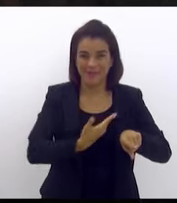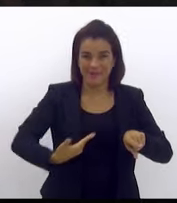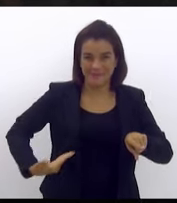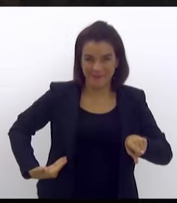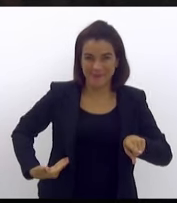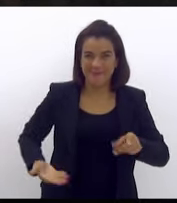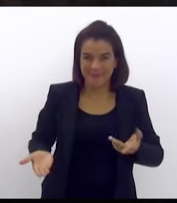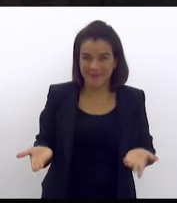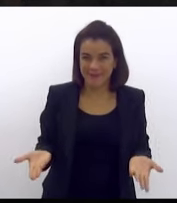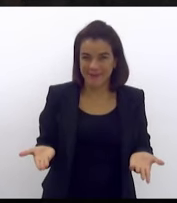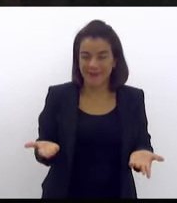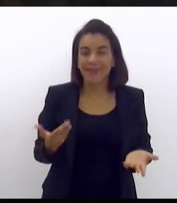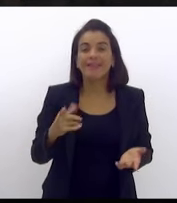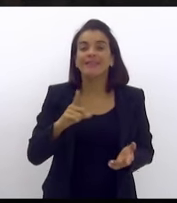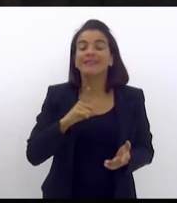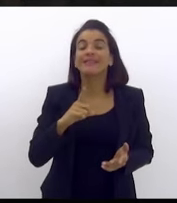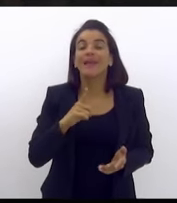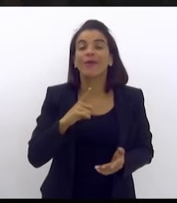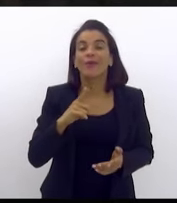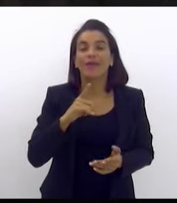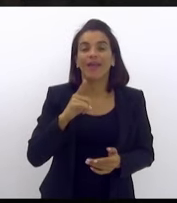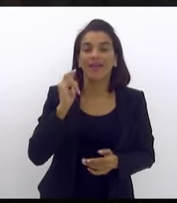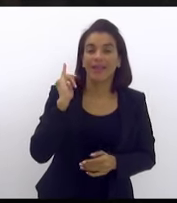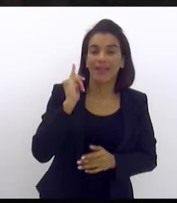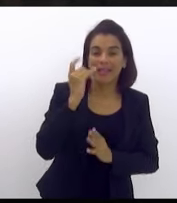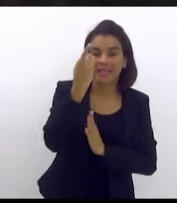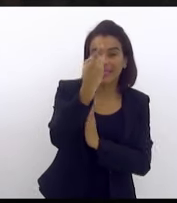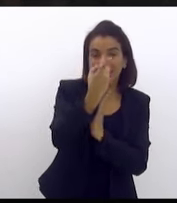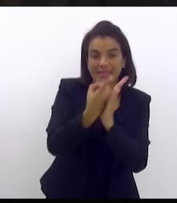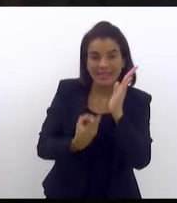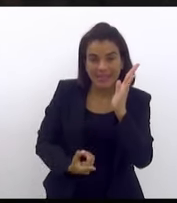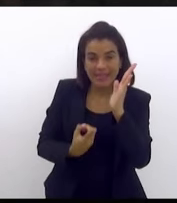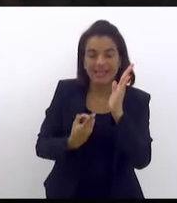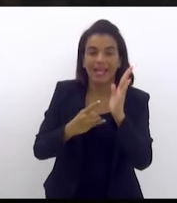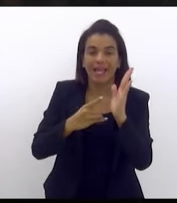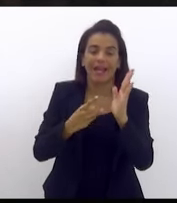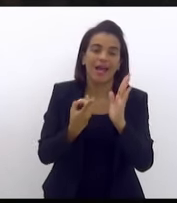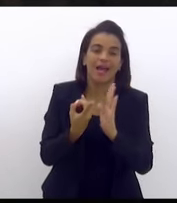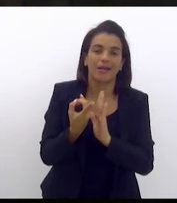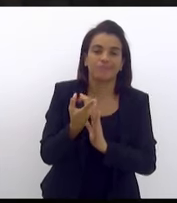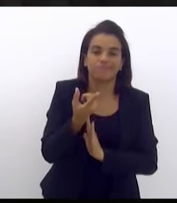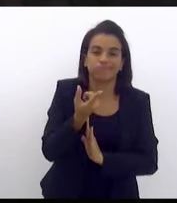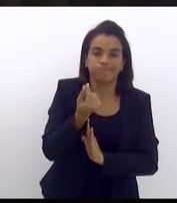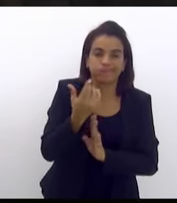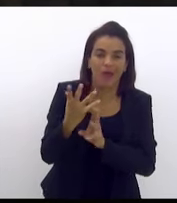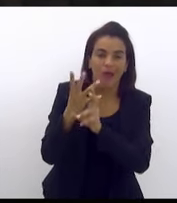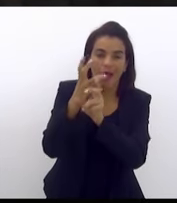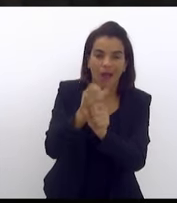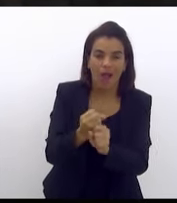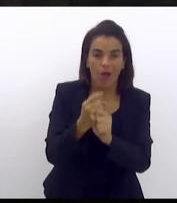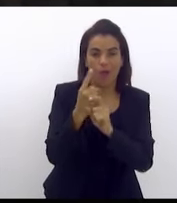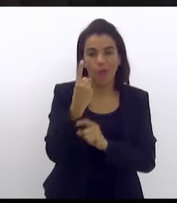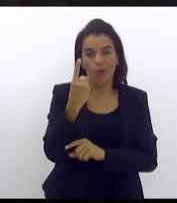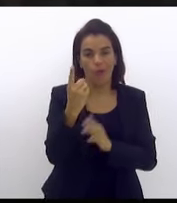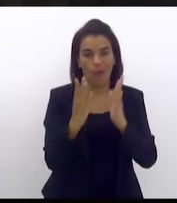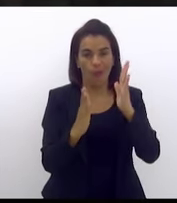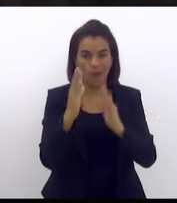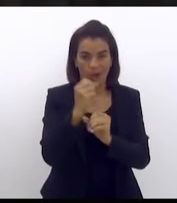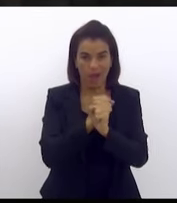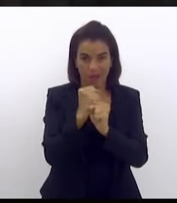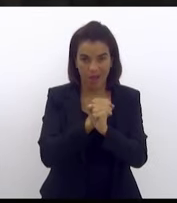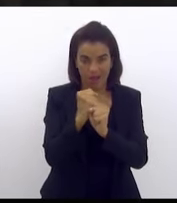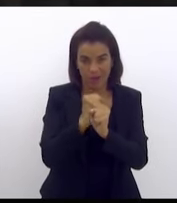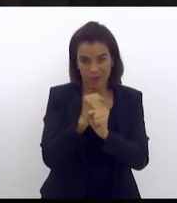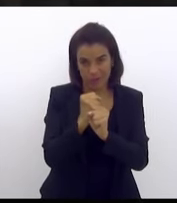consequência, declara imposto de renda. É só ter uma equipe